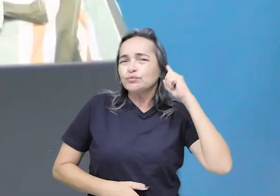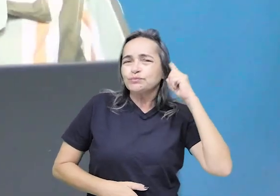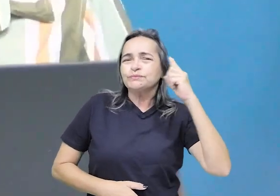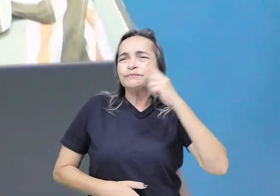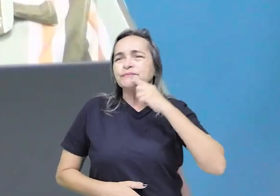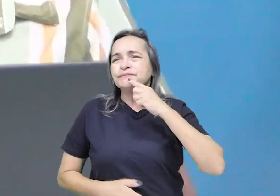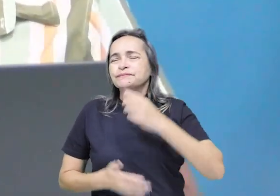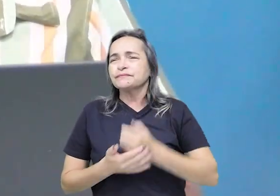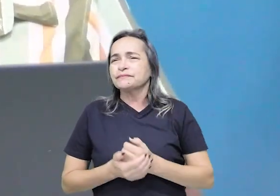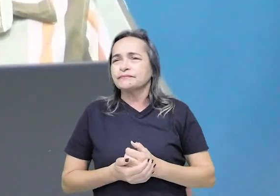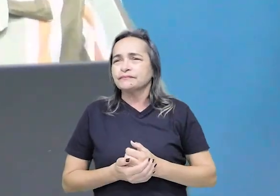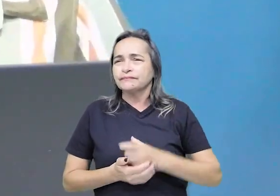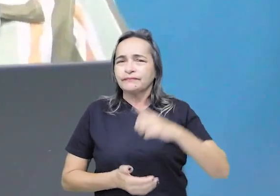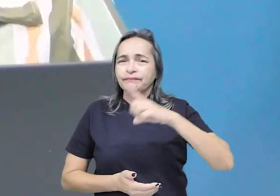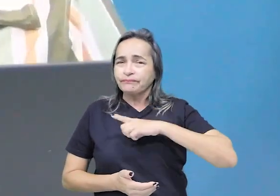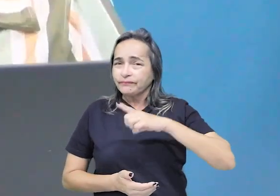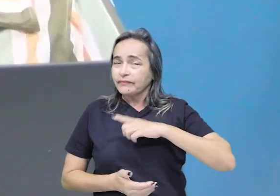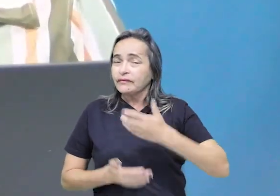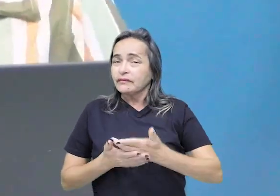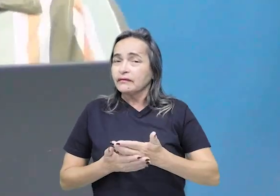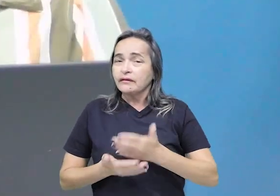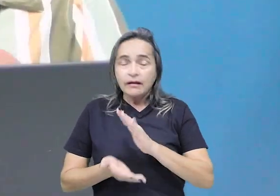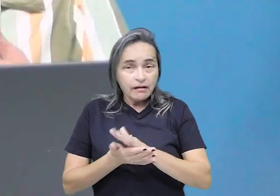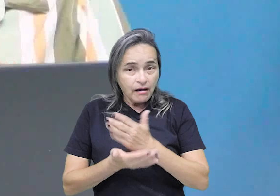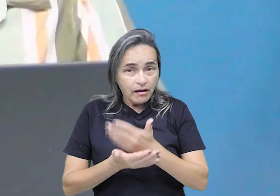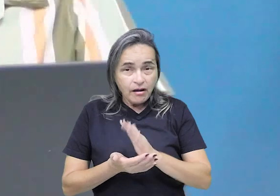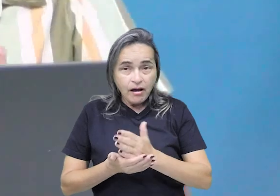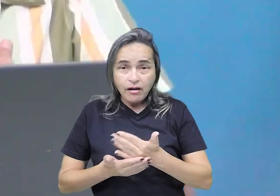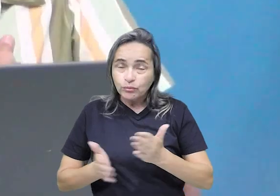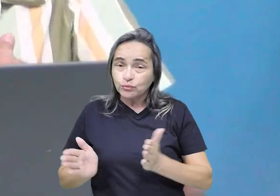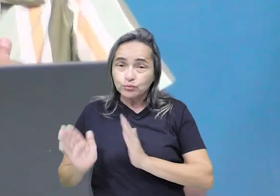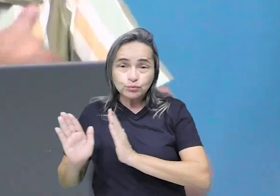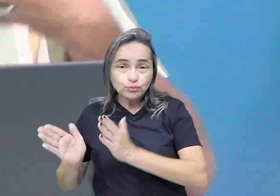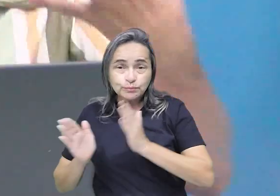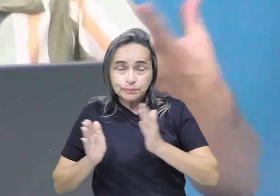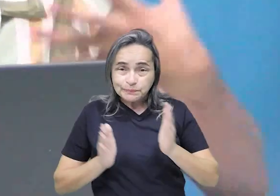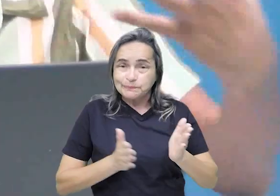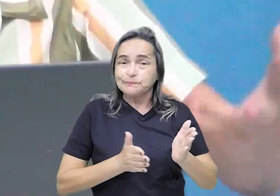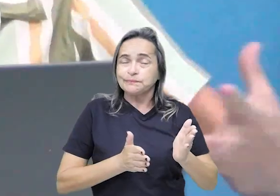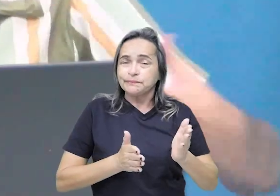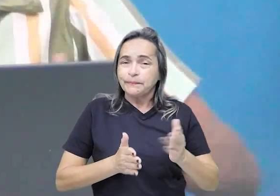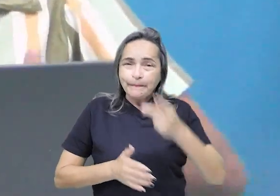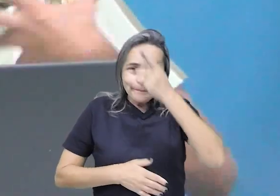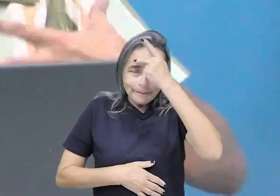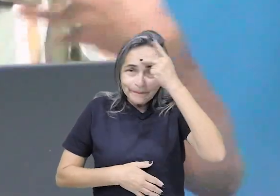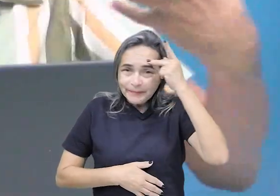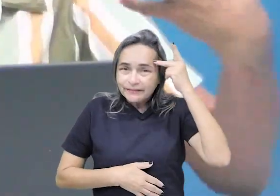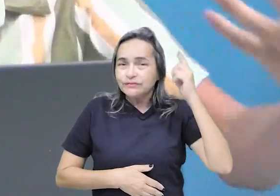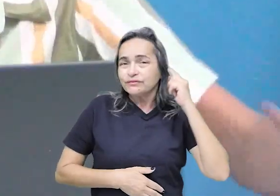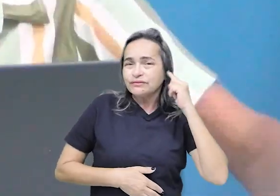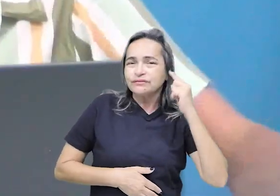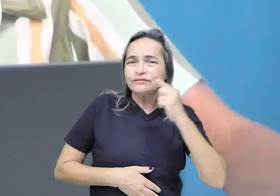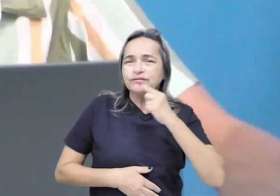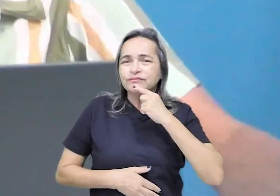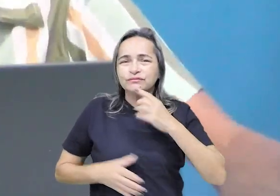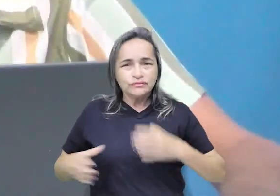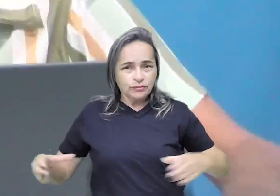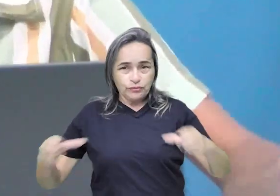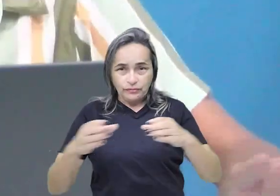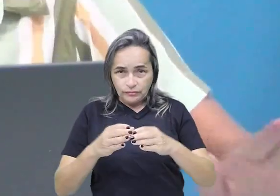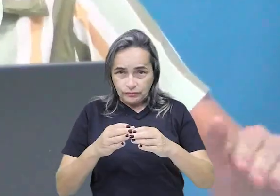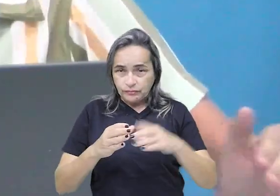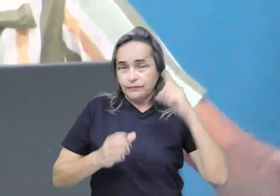Inclusive a determinados segmentos de pessoas surdas, de organizações de pessoas